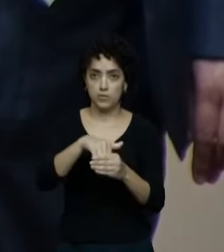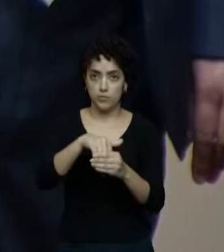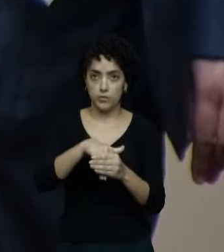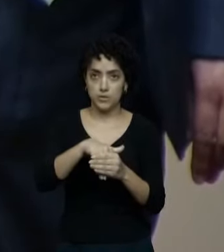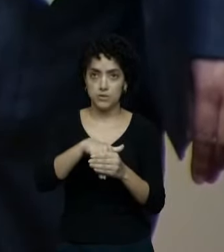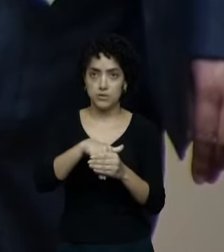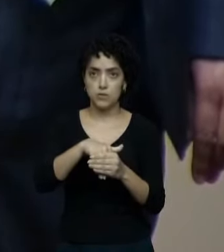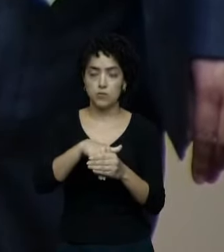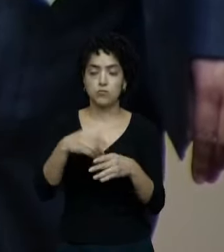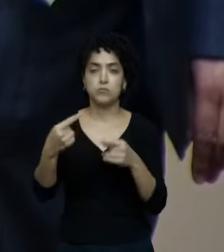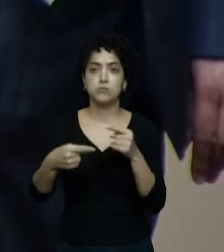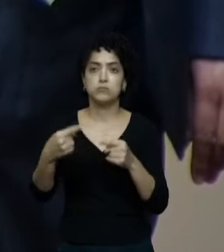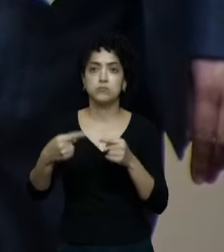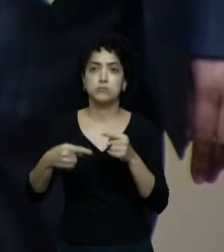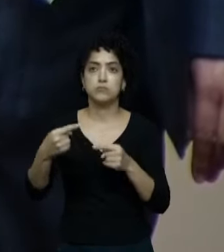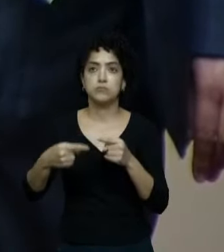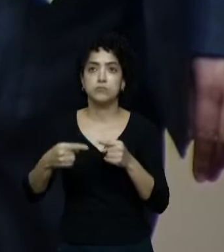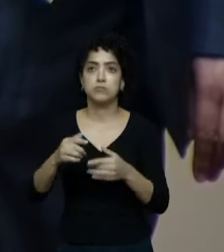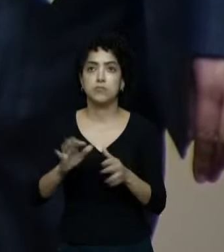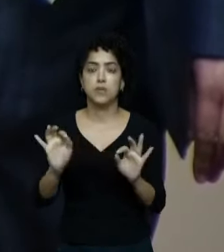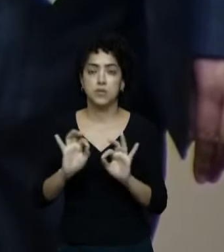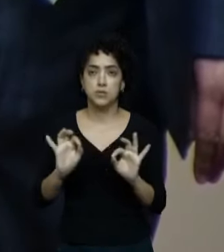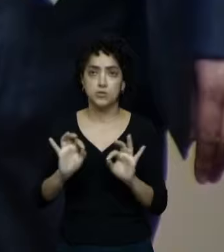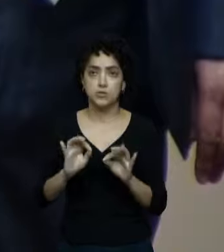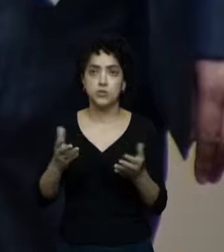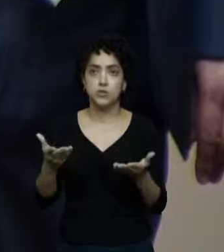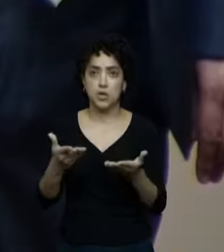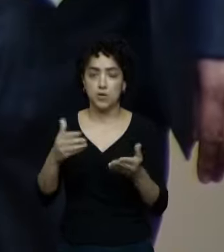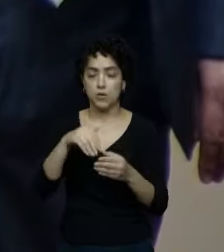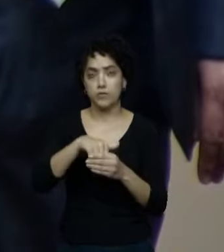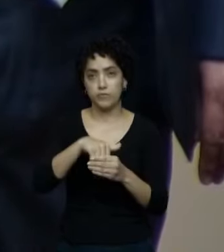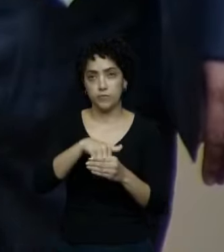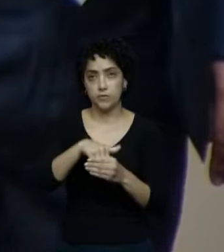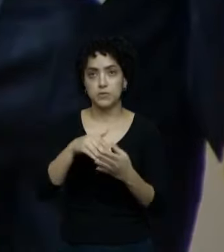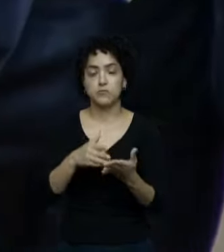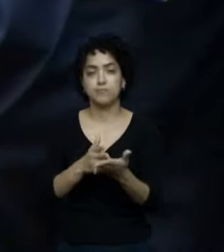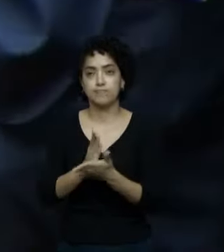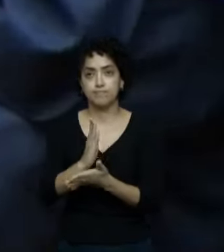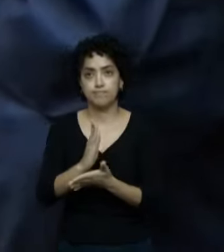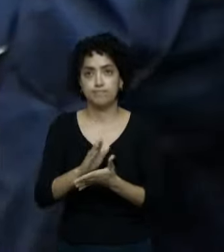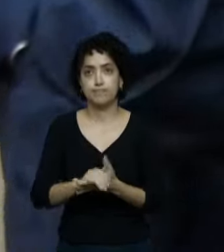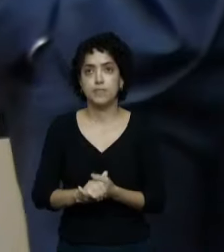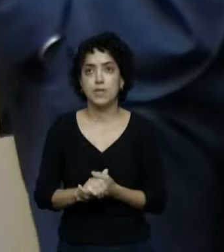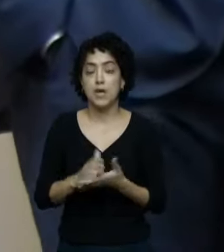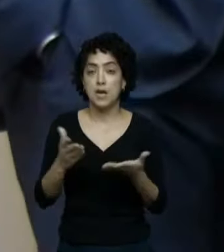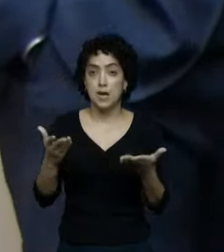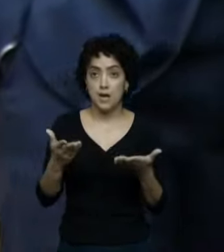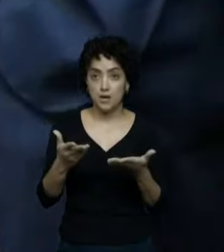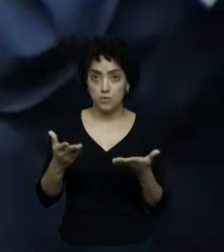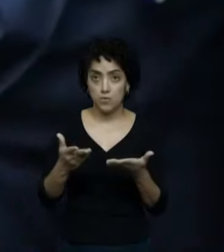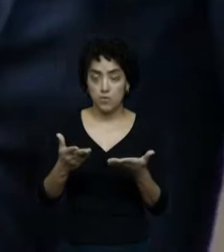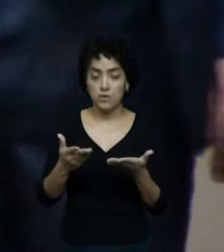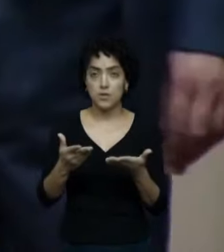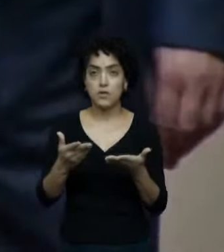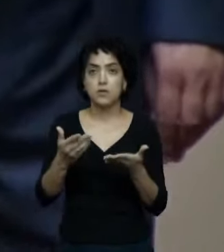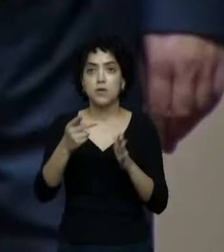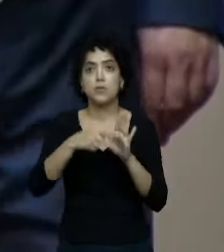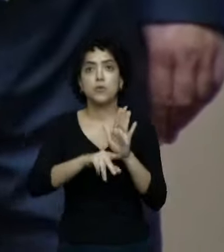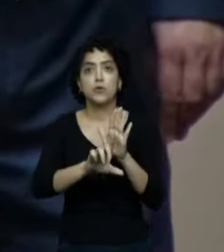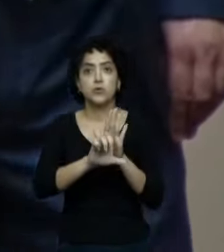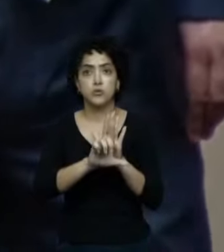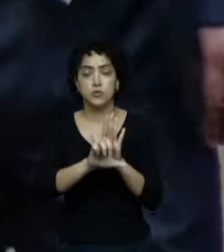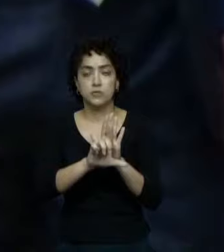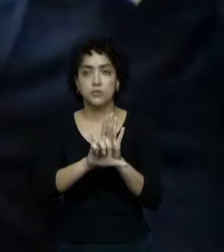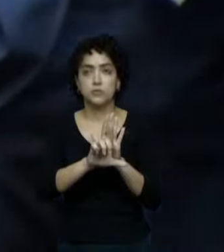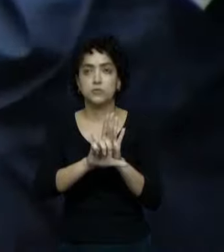em discussão, não havendo quem queira discutir, em votação. Está aprovado. Votação em redação final ao projeto de lei